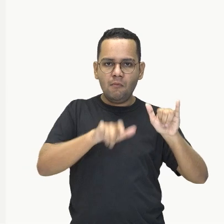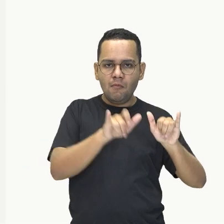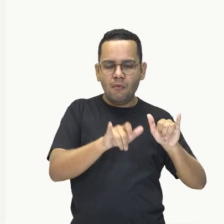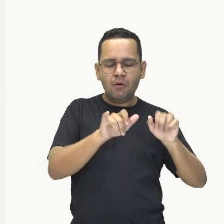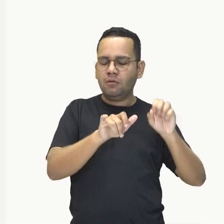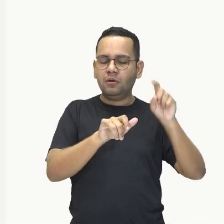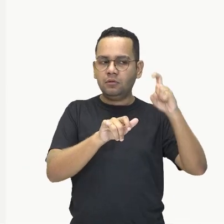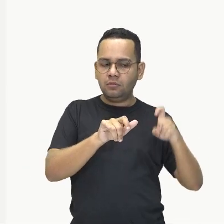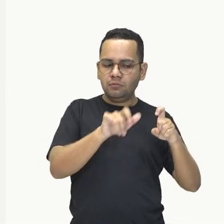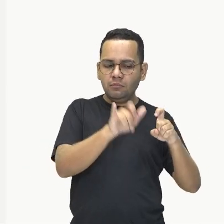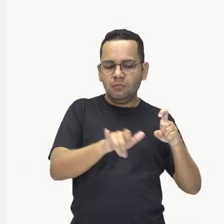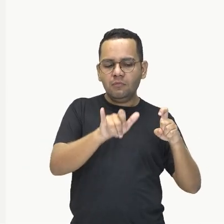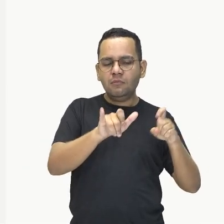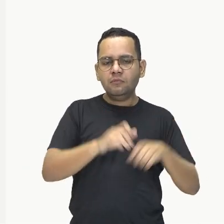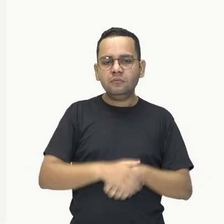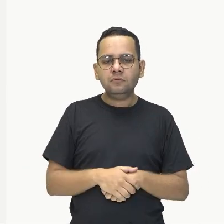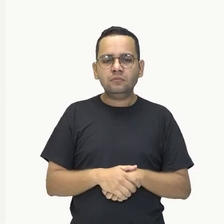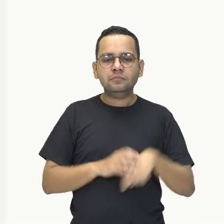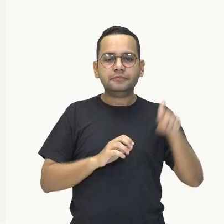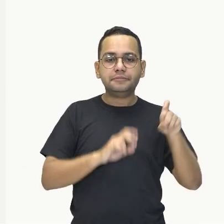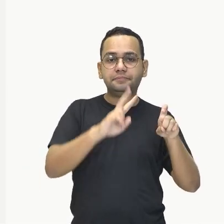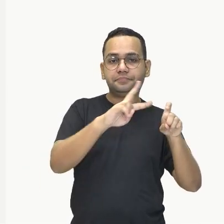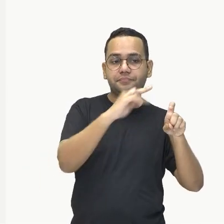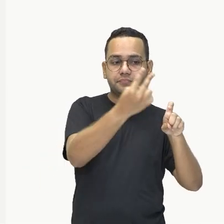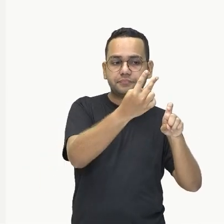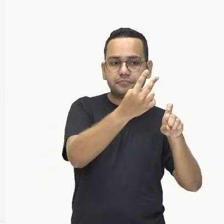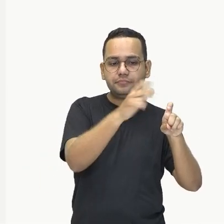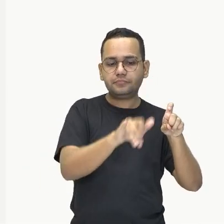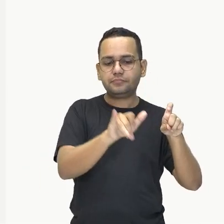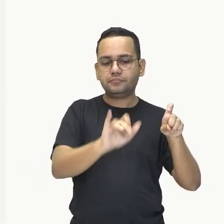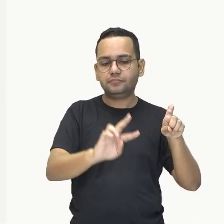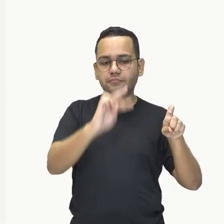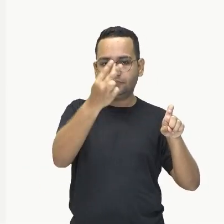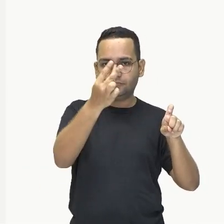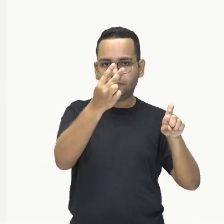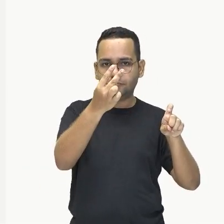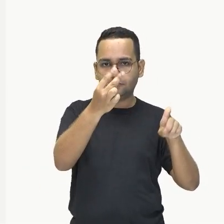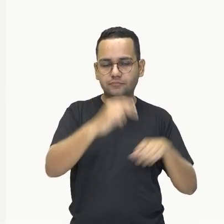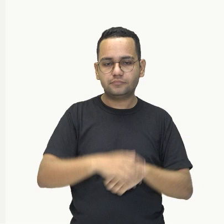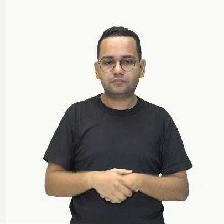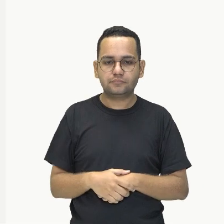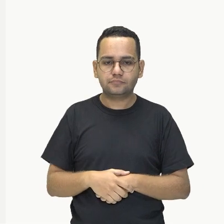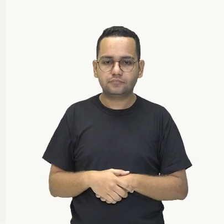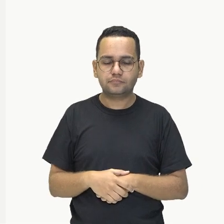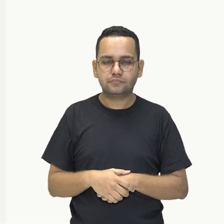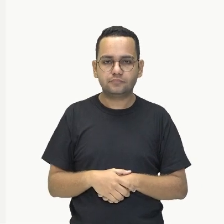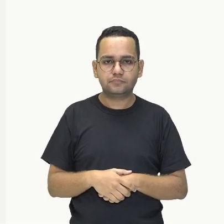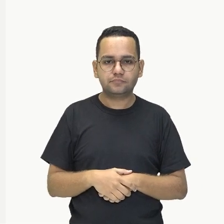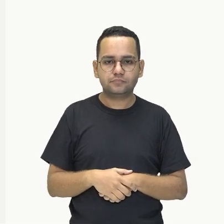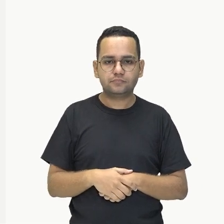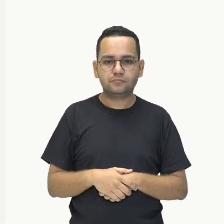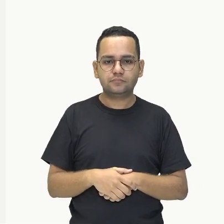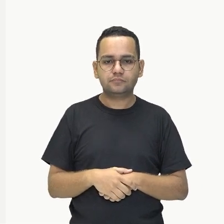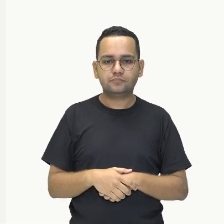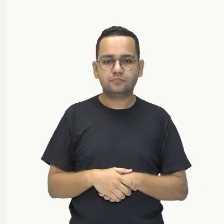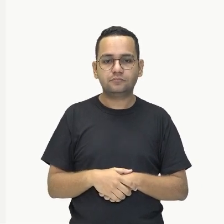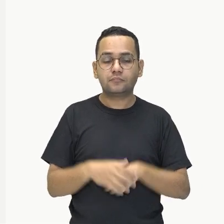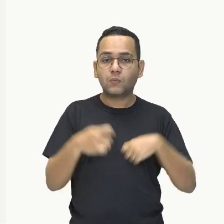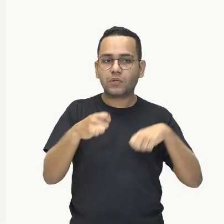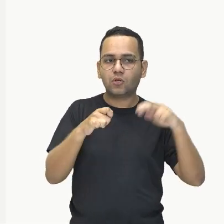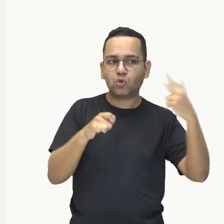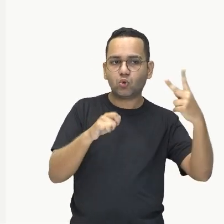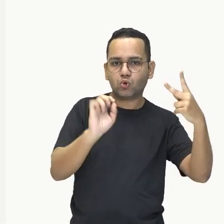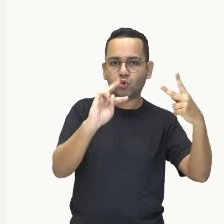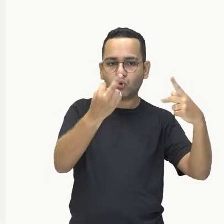O x está ao quadrado, 2. O y também está ao quadrado, 2. Então, eu vou somar os